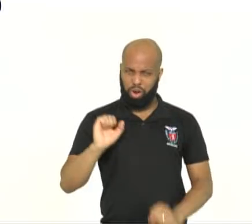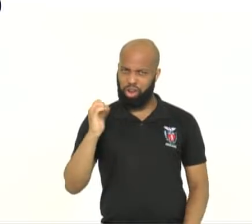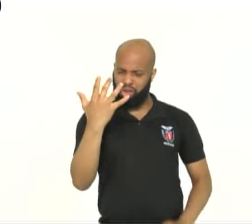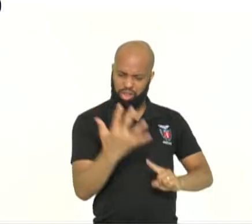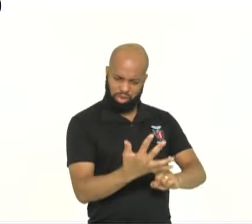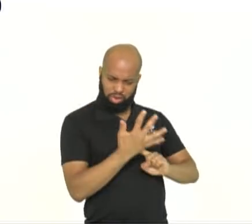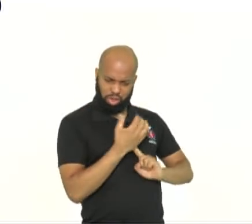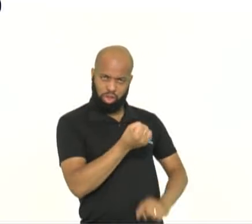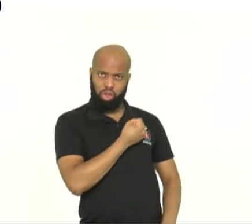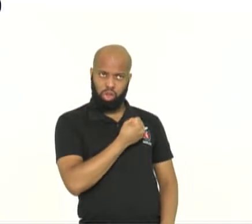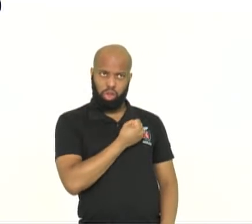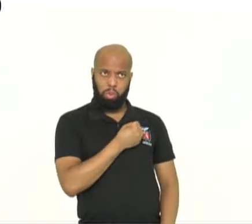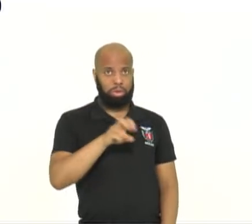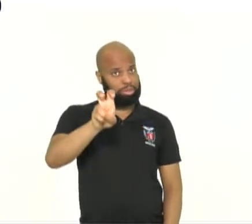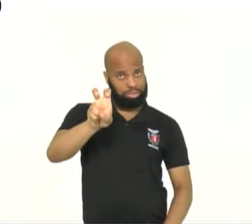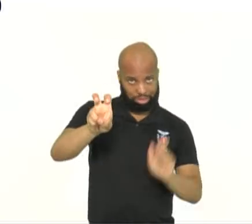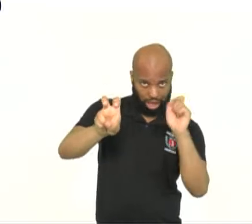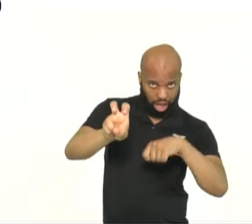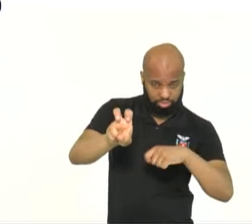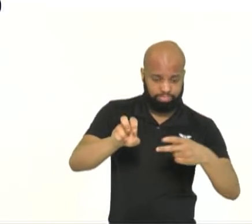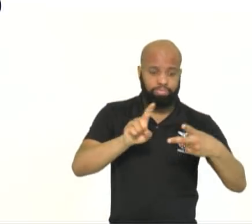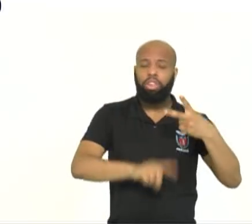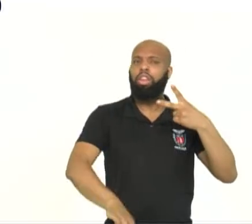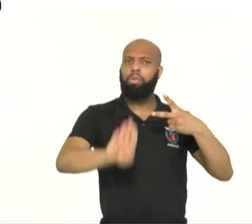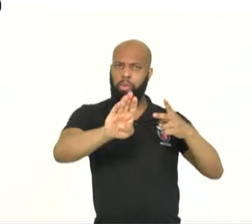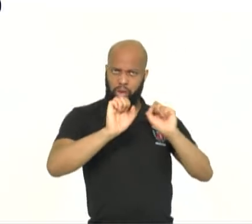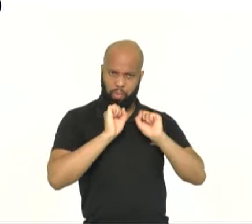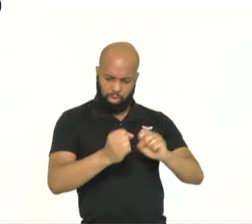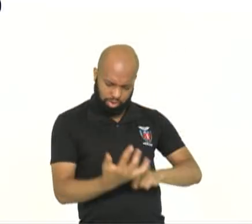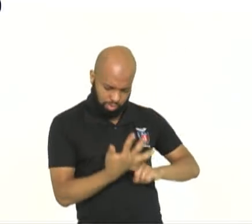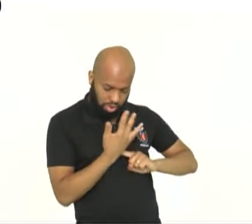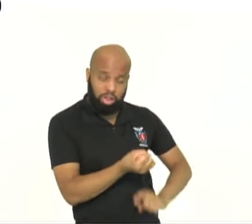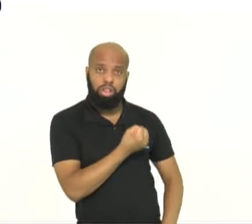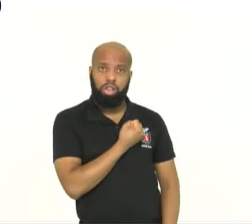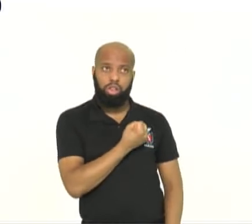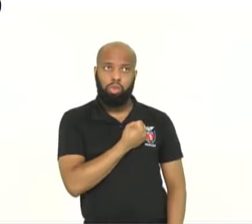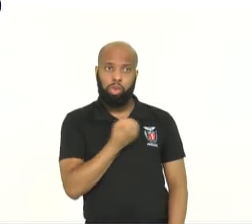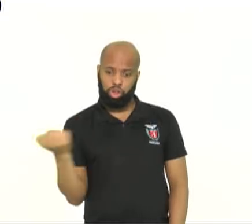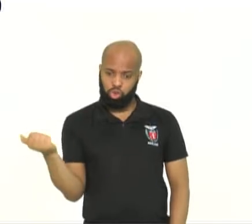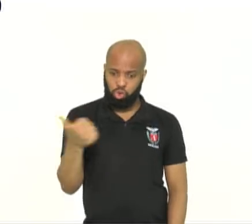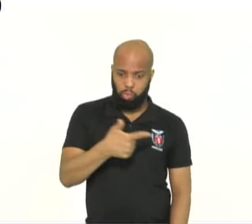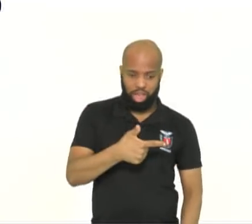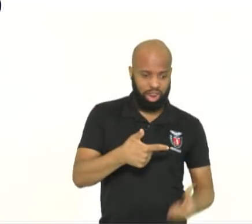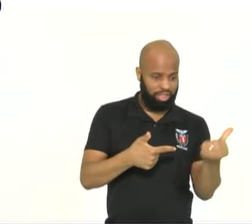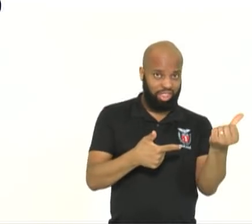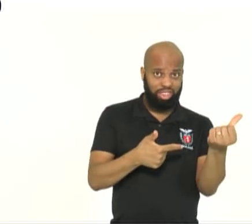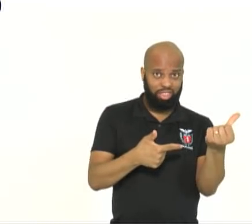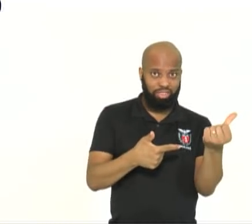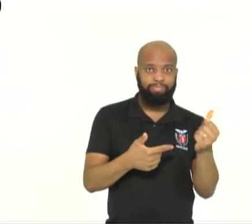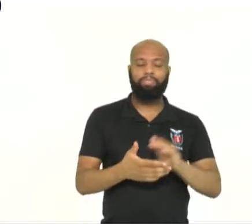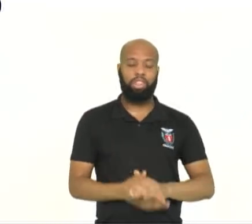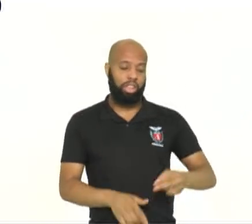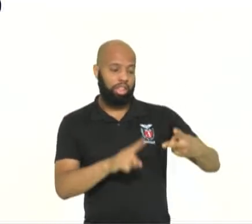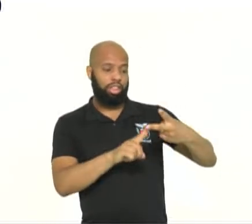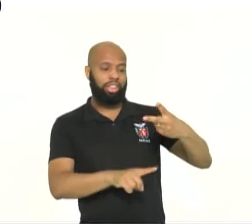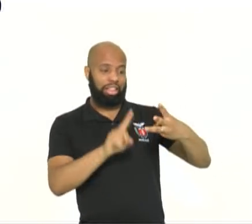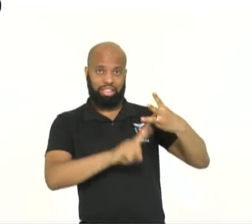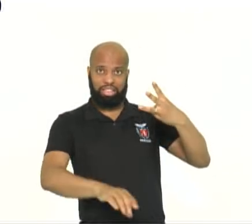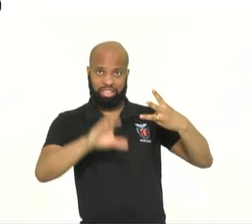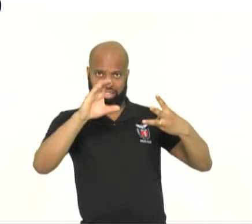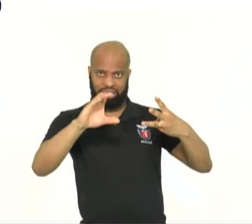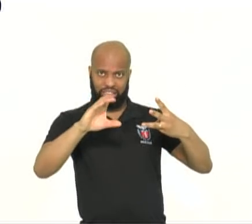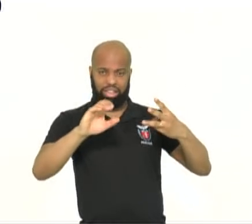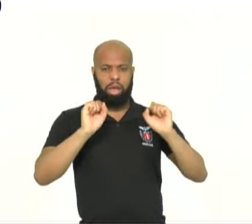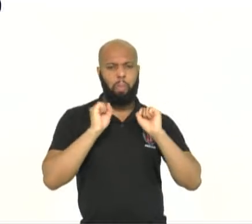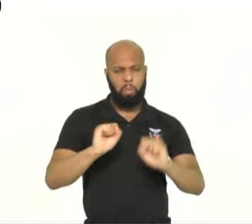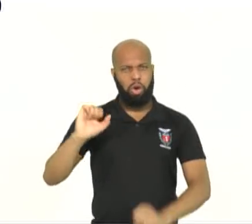a face com o número 5? Letra B. Pode ocorrer a face com um número maior que 6? Letra C. É mais provável